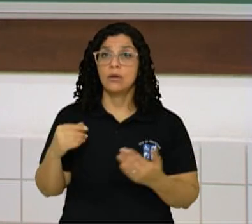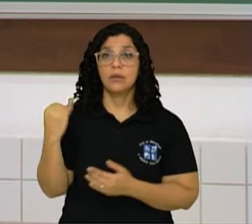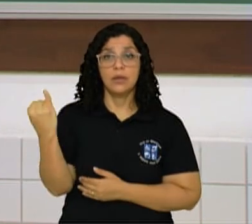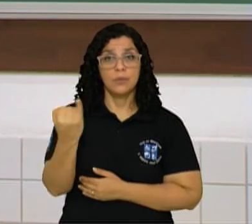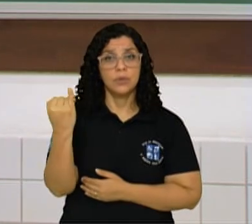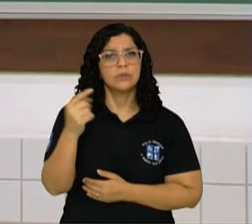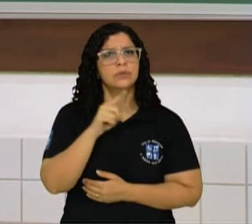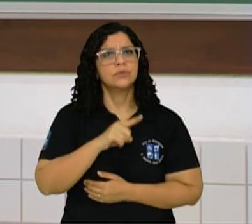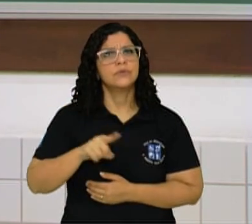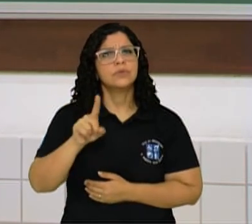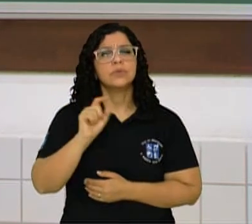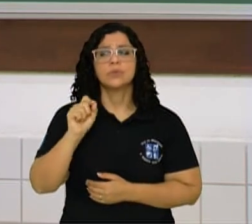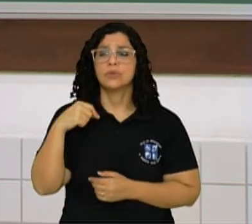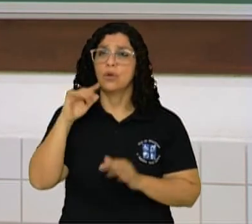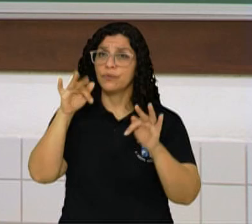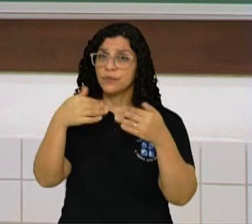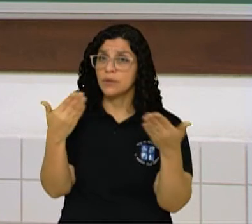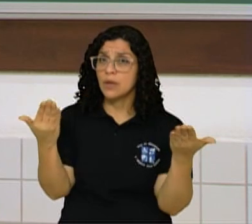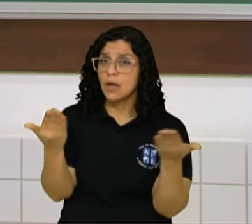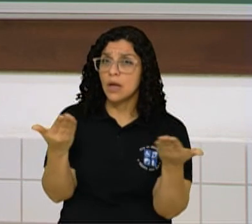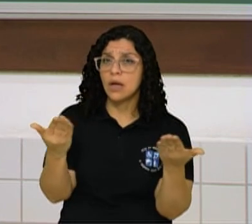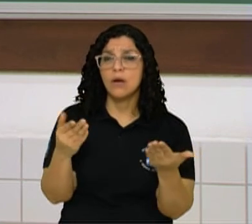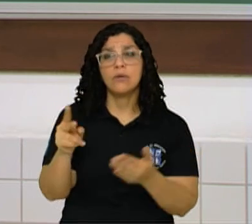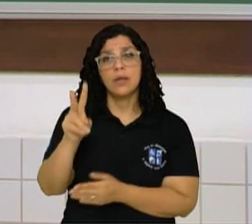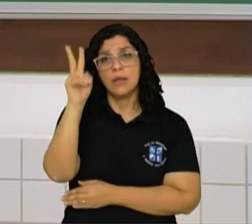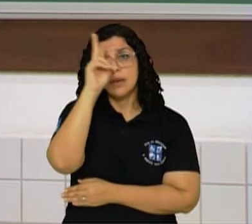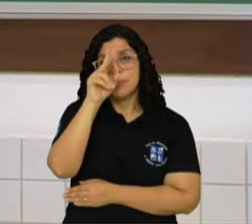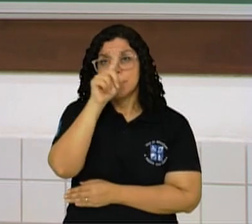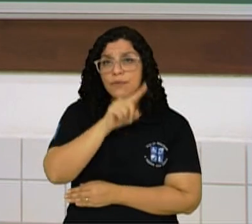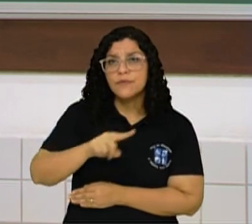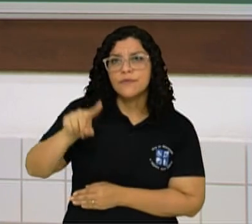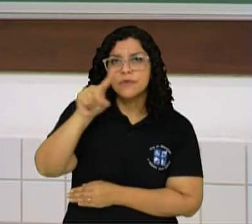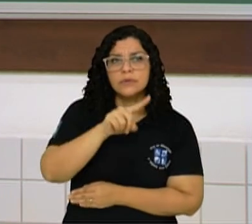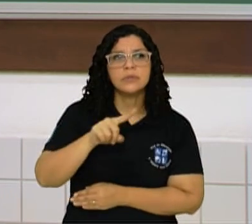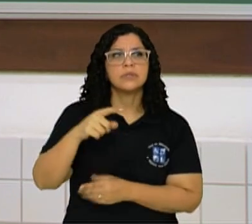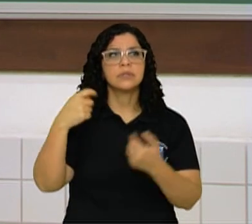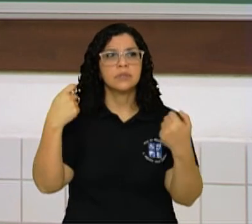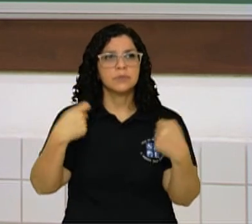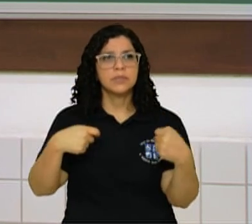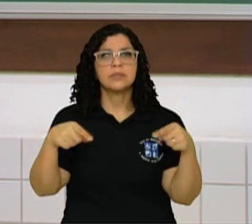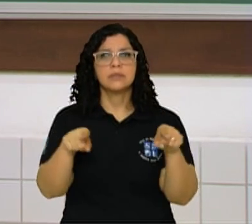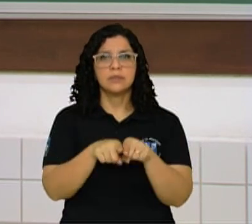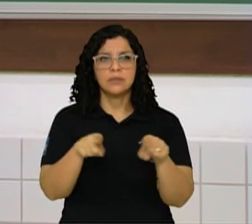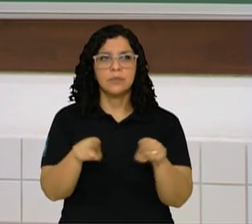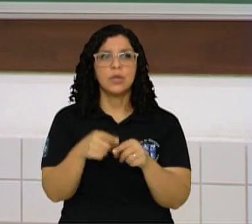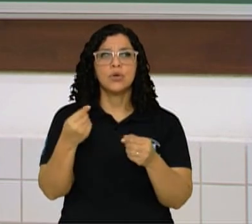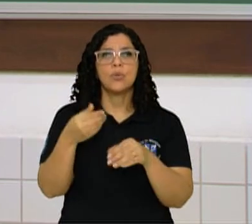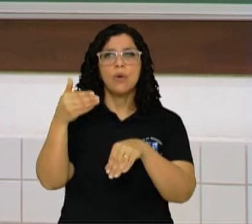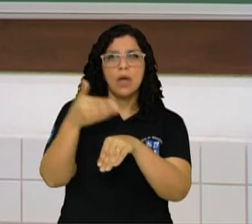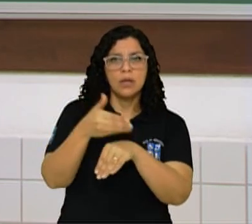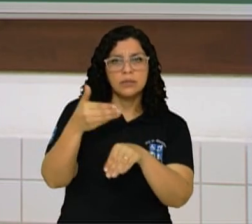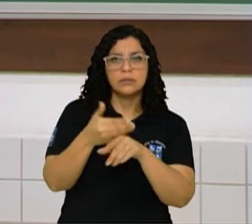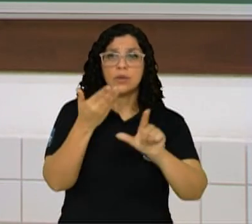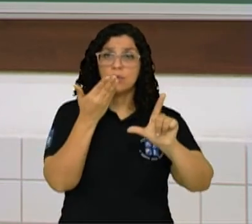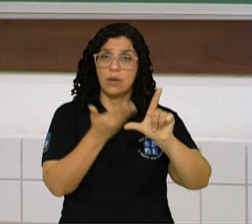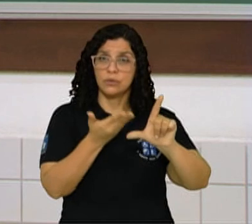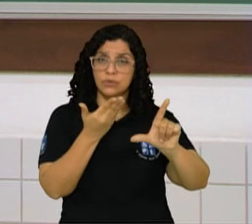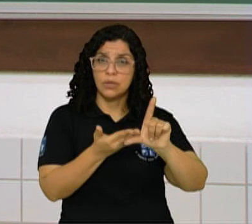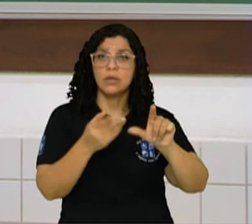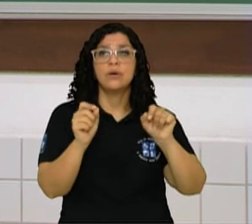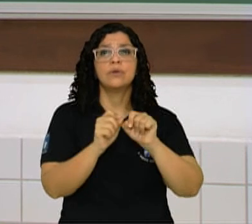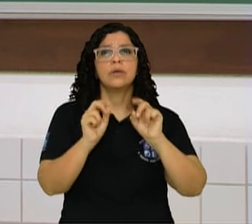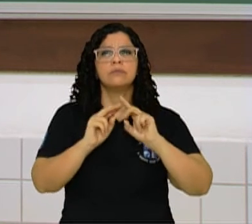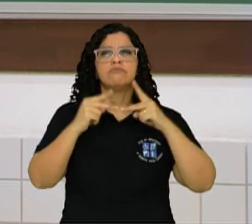Então, chegando ao fim da aula, gostaria de relembrá-los, né, sobre acessarem o Classroom,